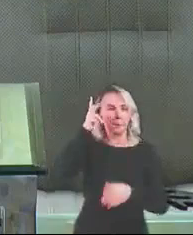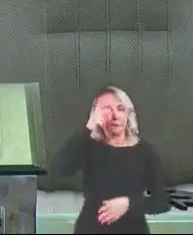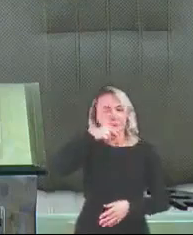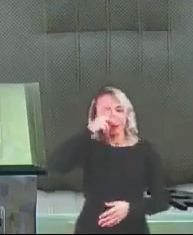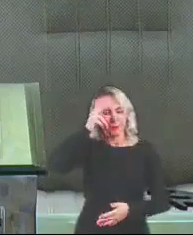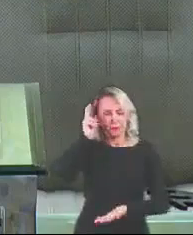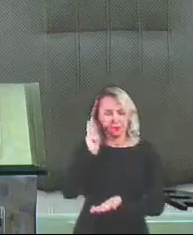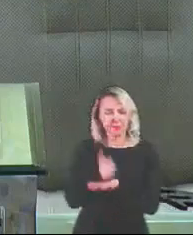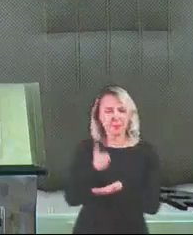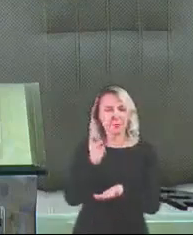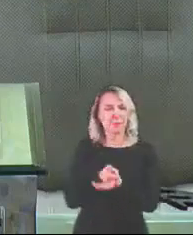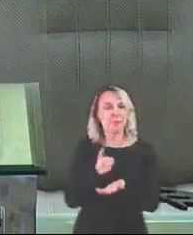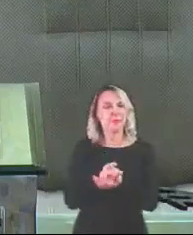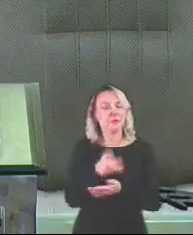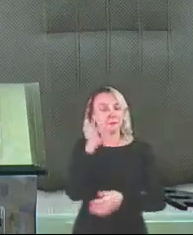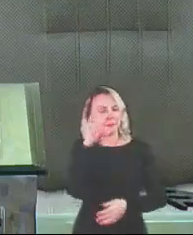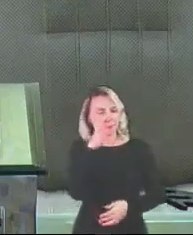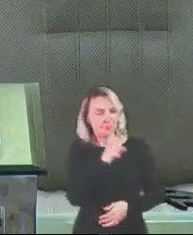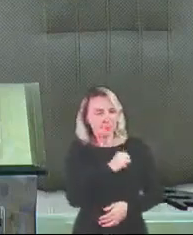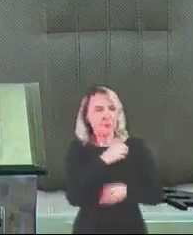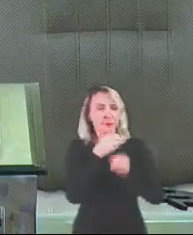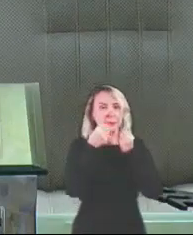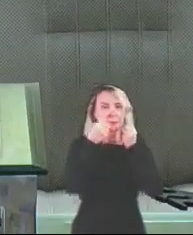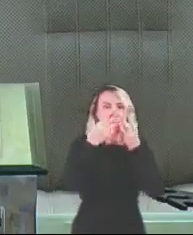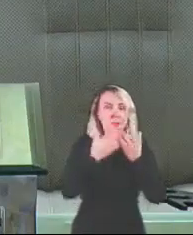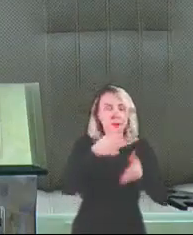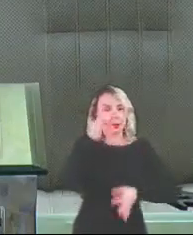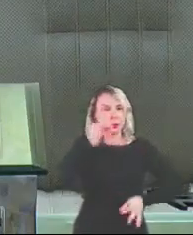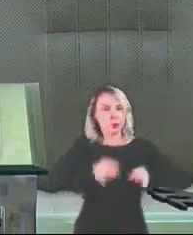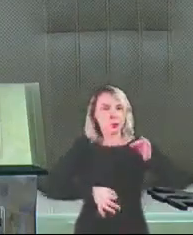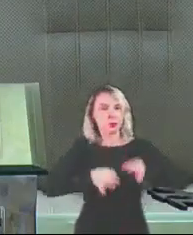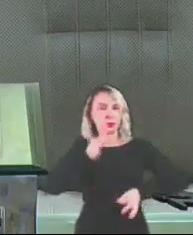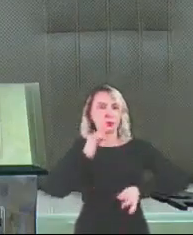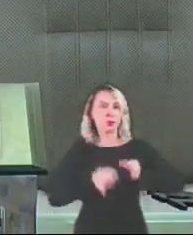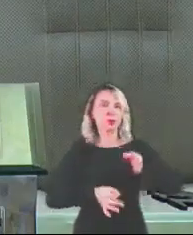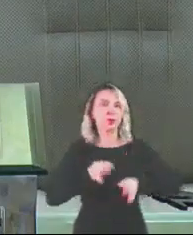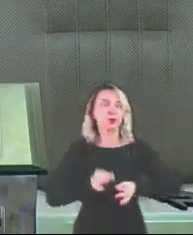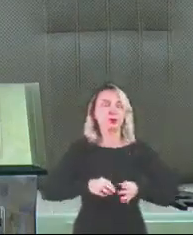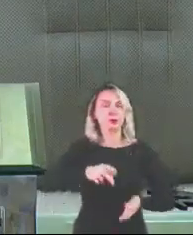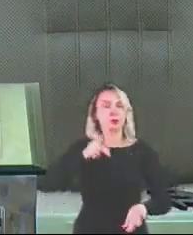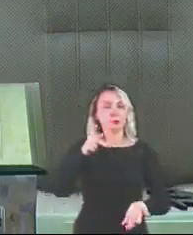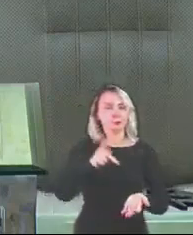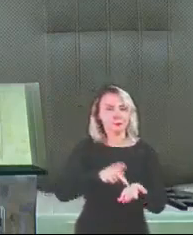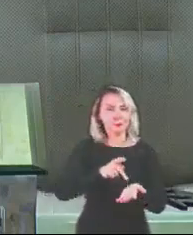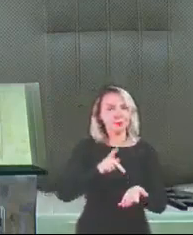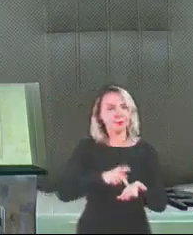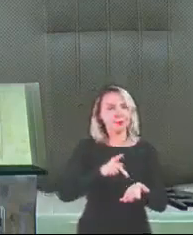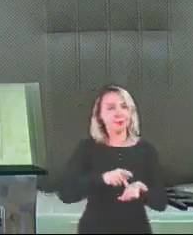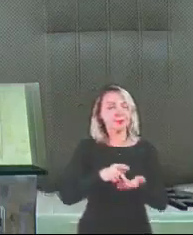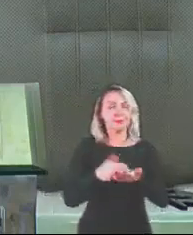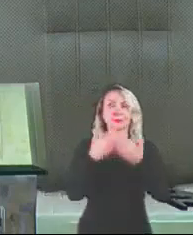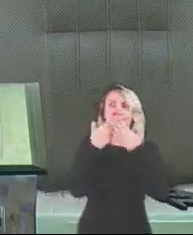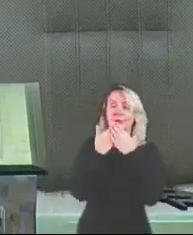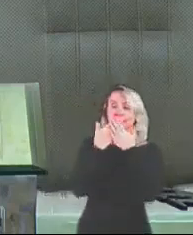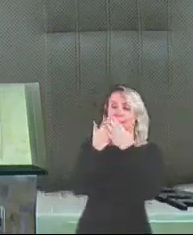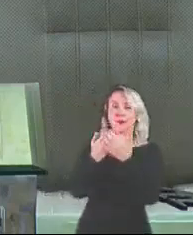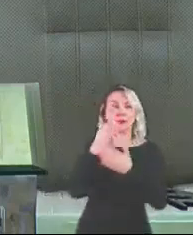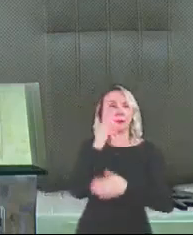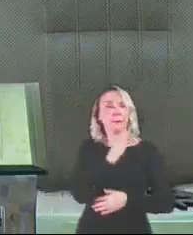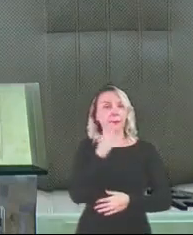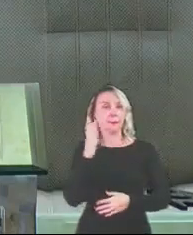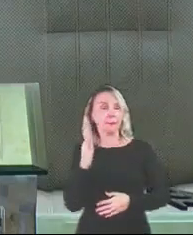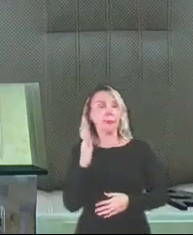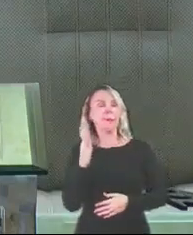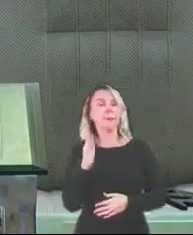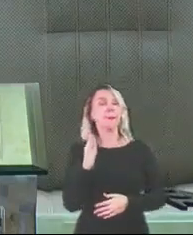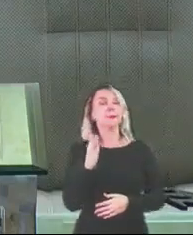ser, amor, bondade, justiça e verdade. A Confissão Batista de New